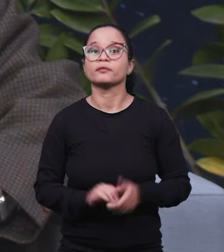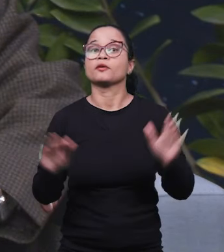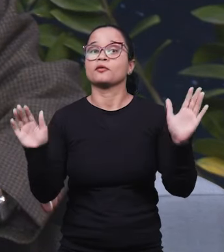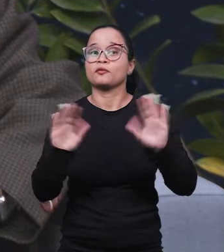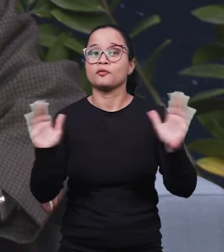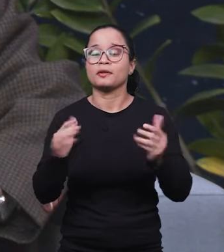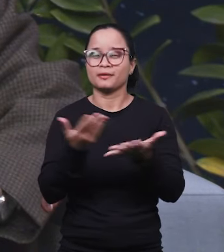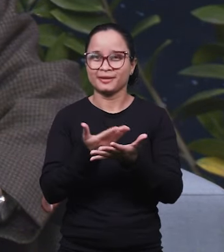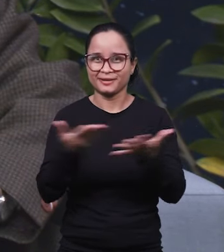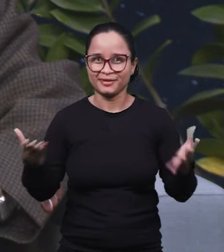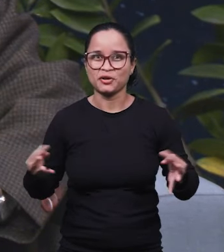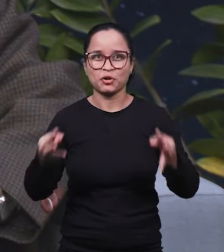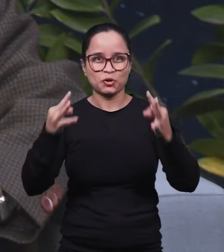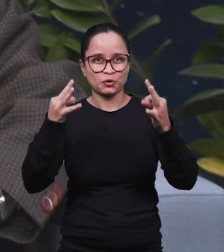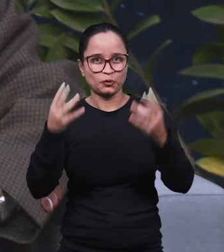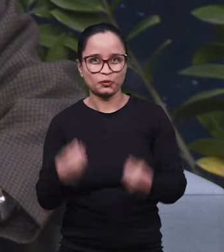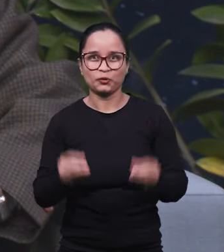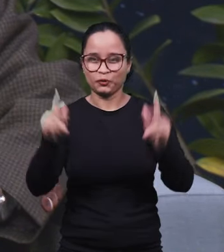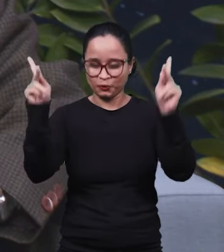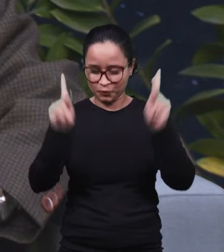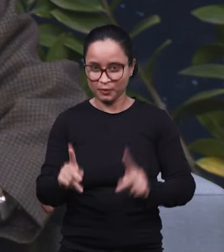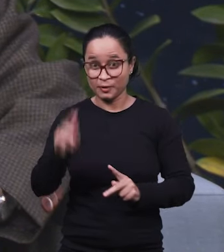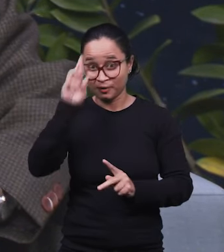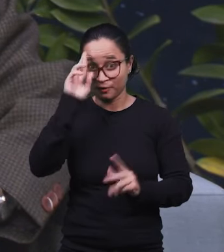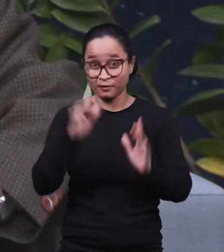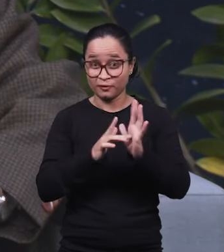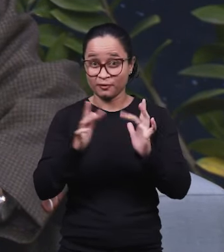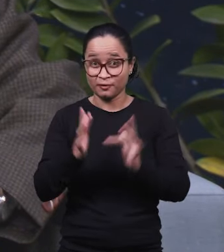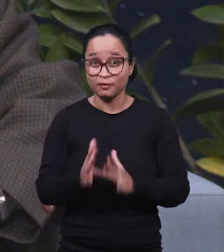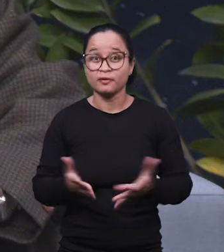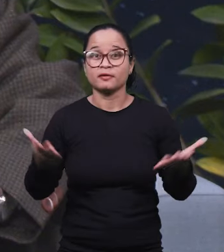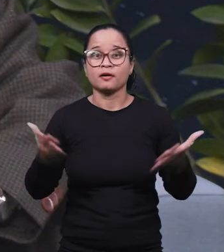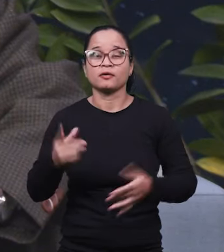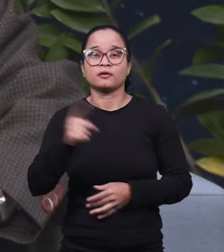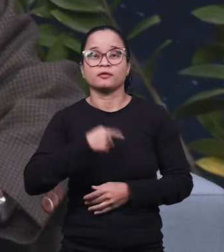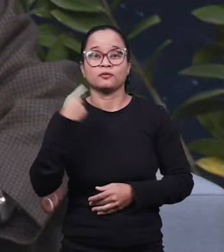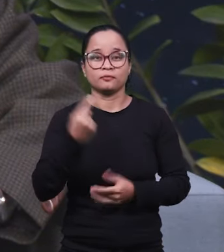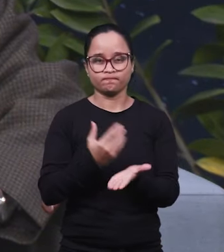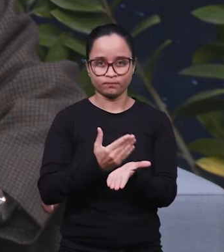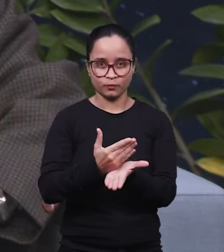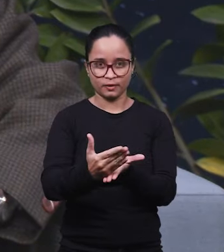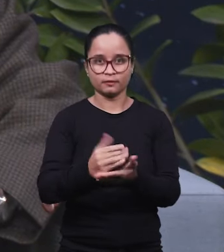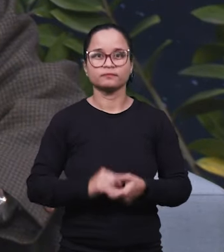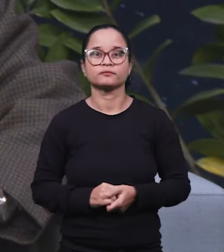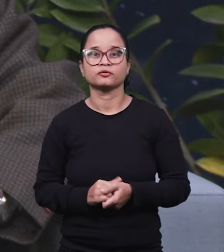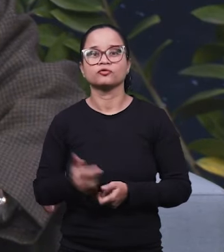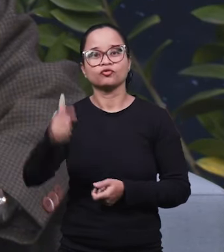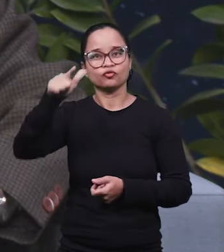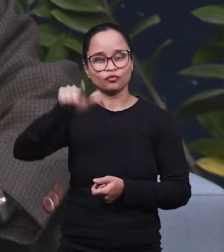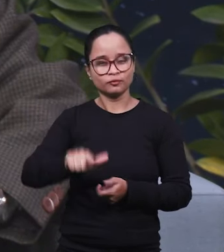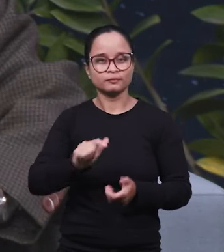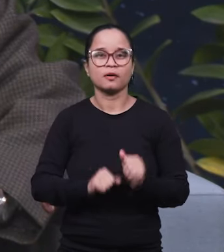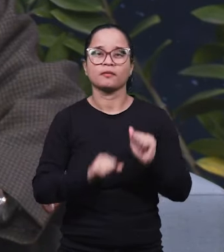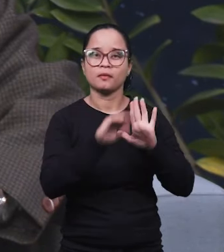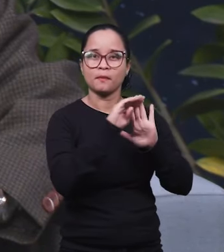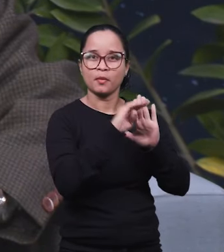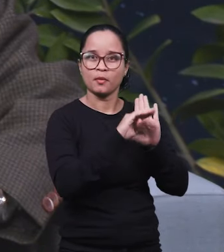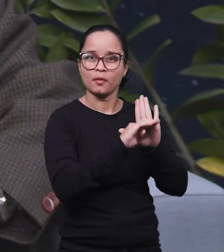eu quero saudar a todos com a paz do Senhor Jesus. Nós estamos aqui agora iniciando mais uma vez a nossa